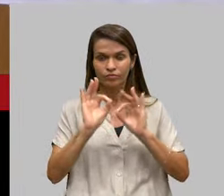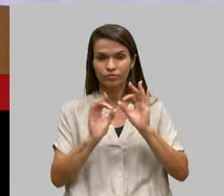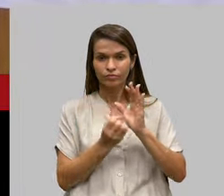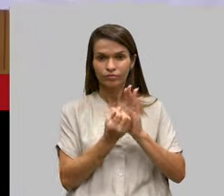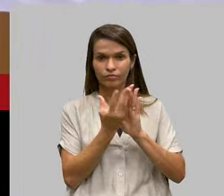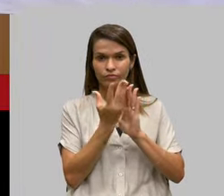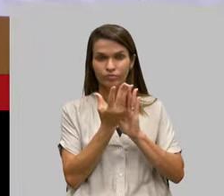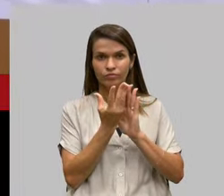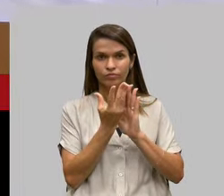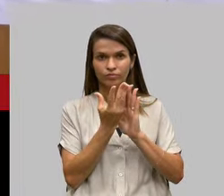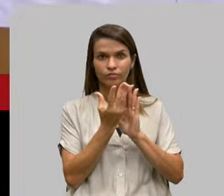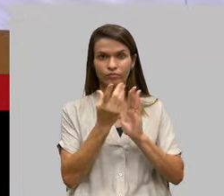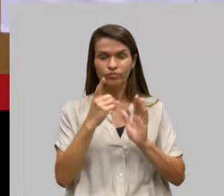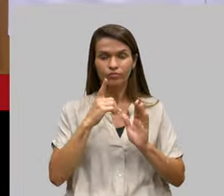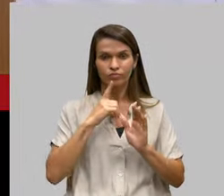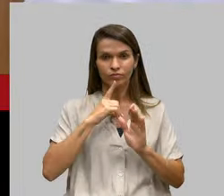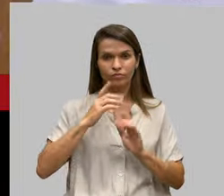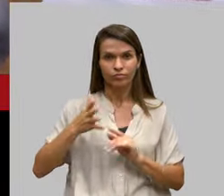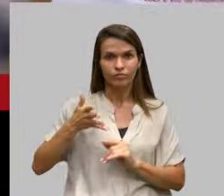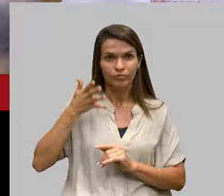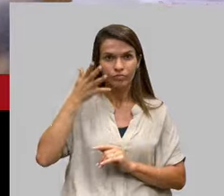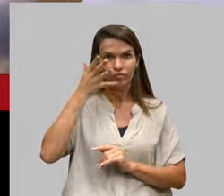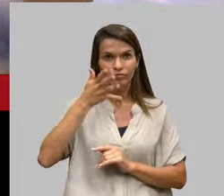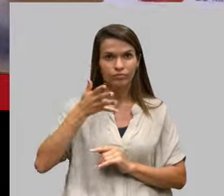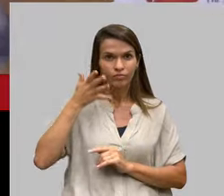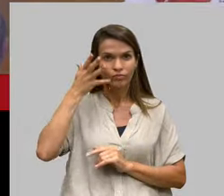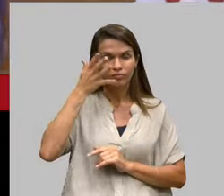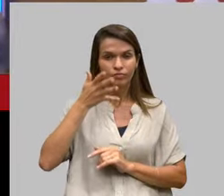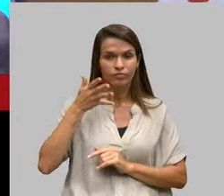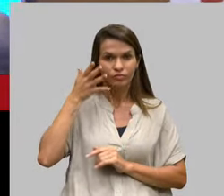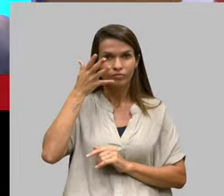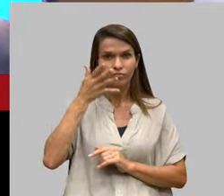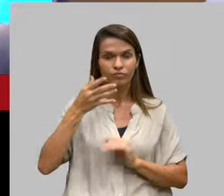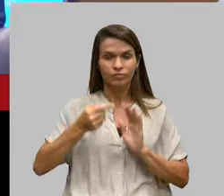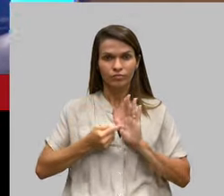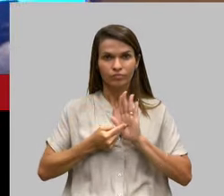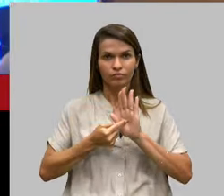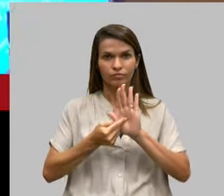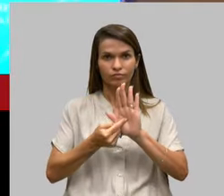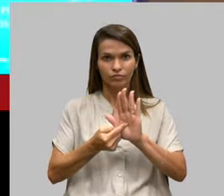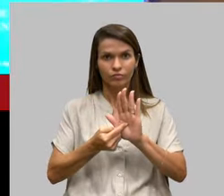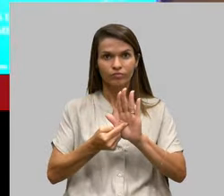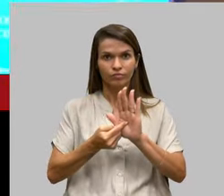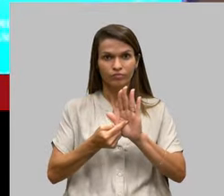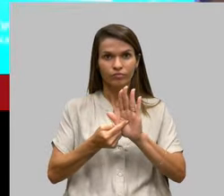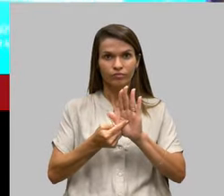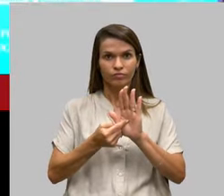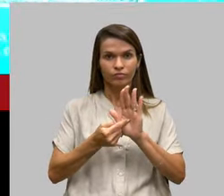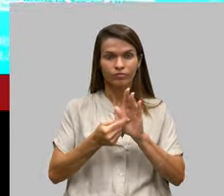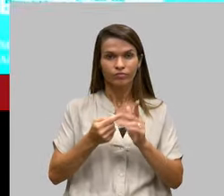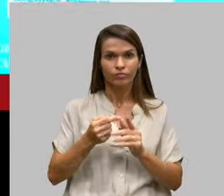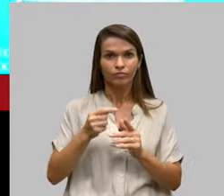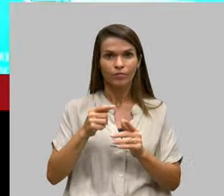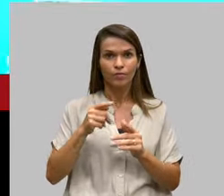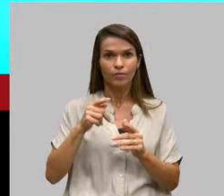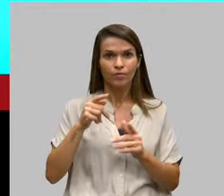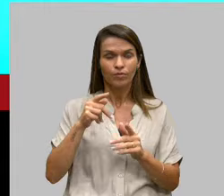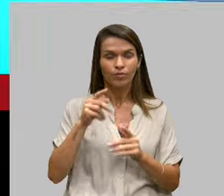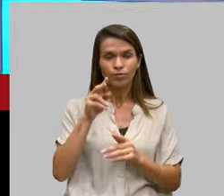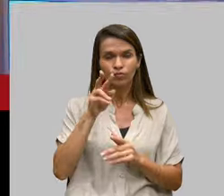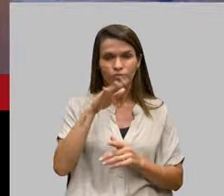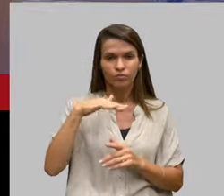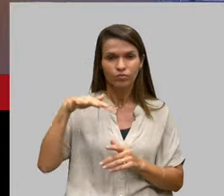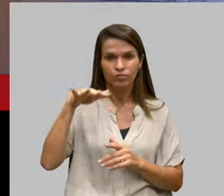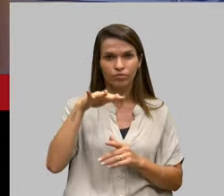nossa nossa palestra eh a nossa apresentação os regimes próprios de previdência social do Nascimento